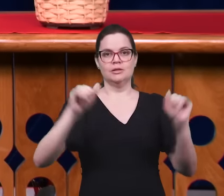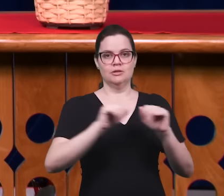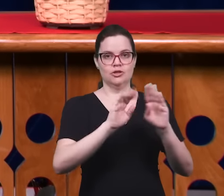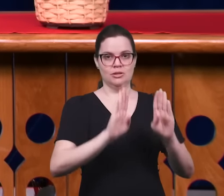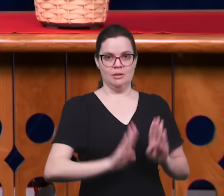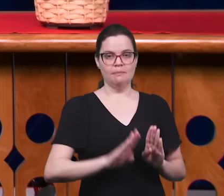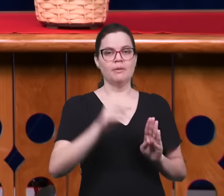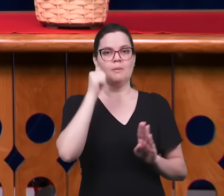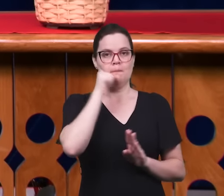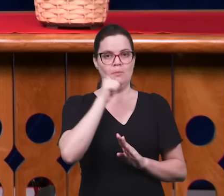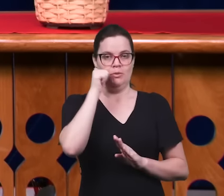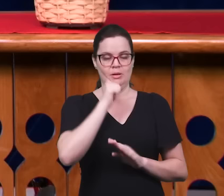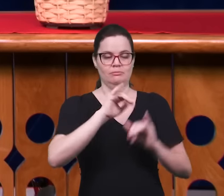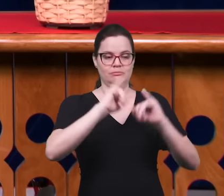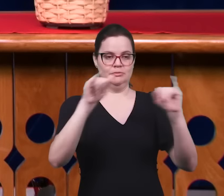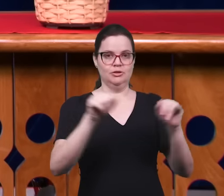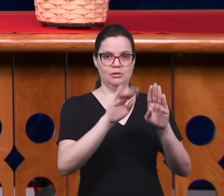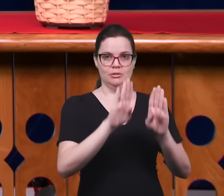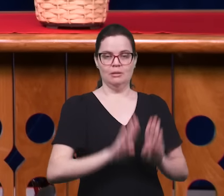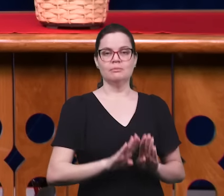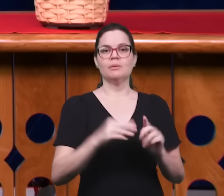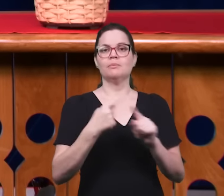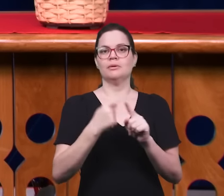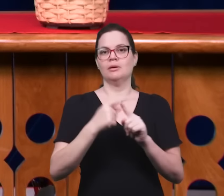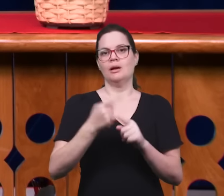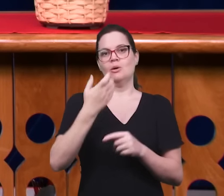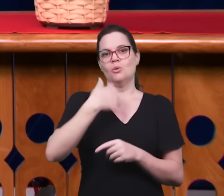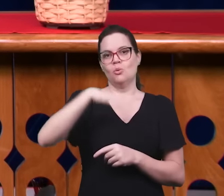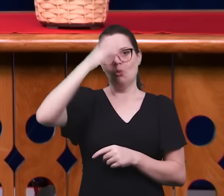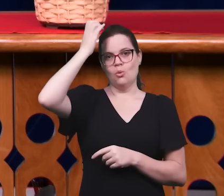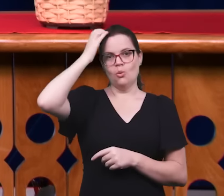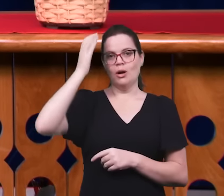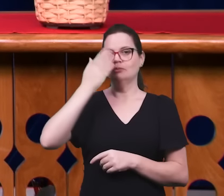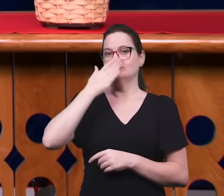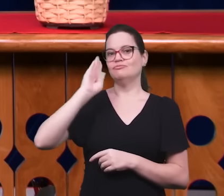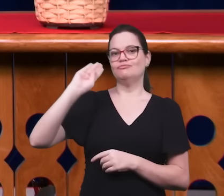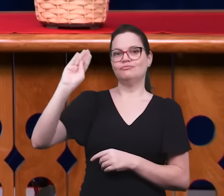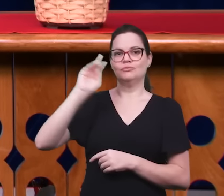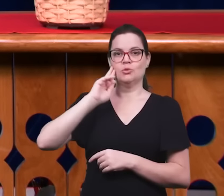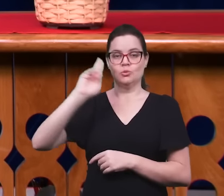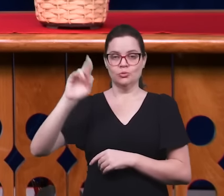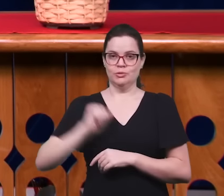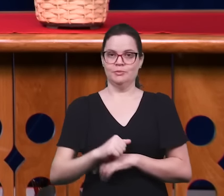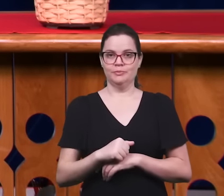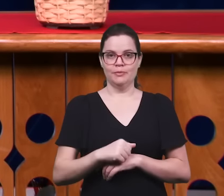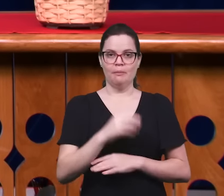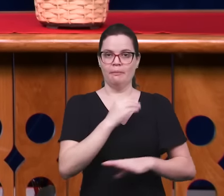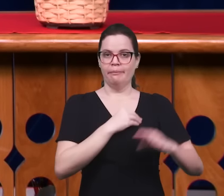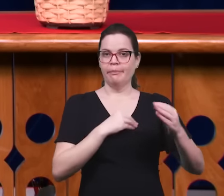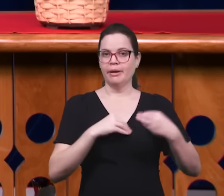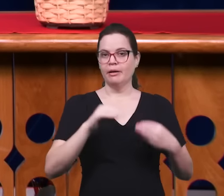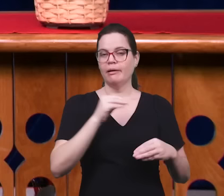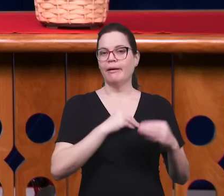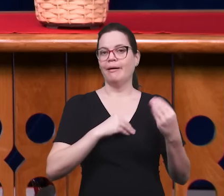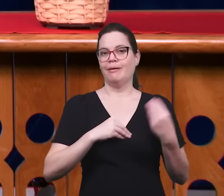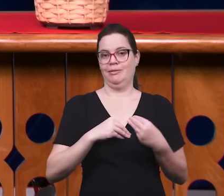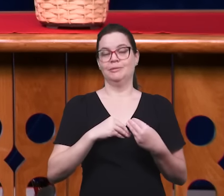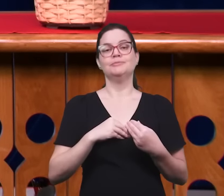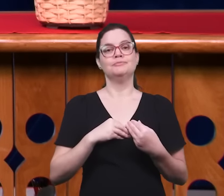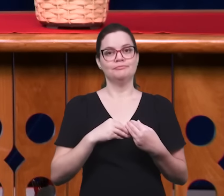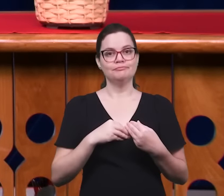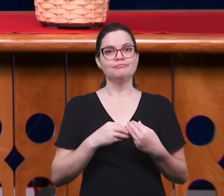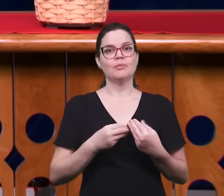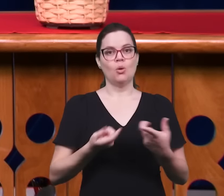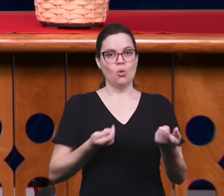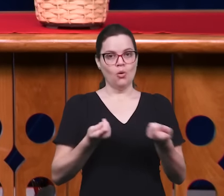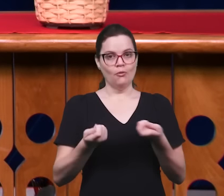nação. Acabe se distanciou do Senhor, fez mal aquilo, o seu